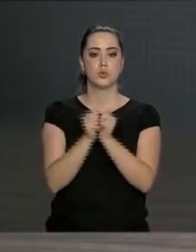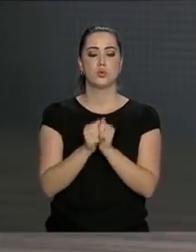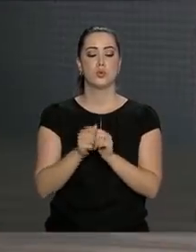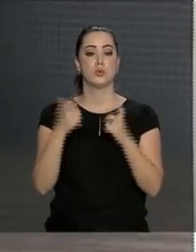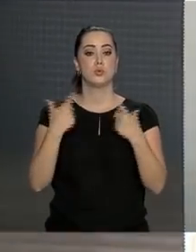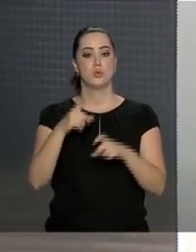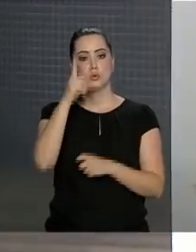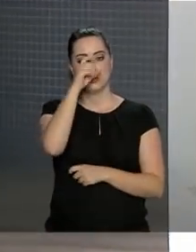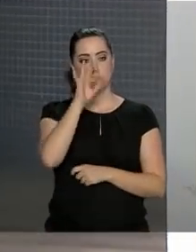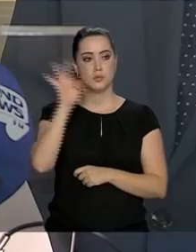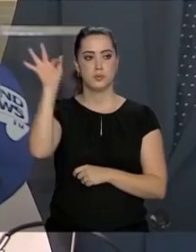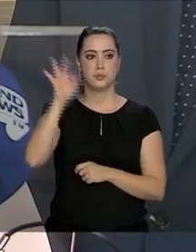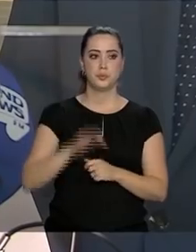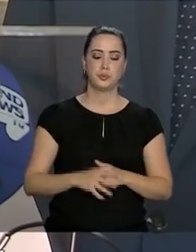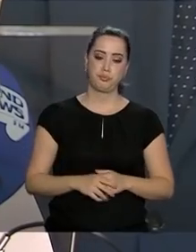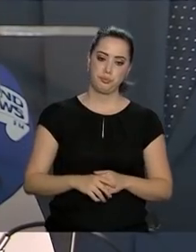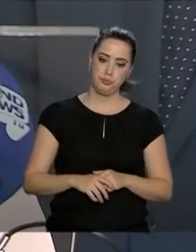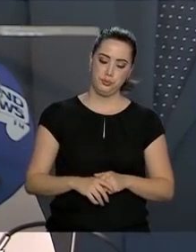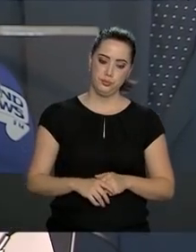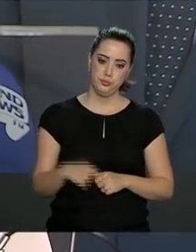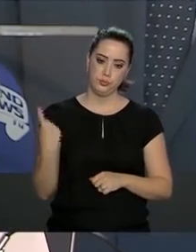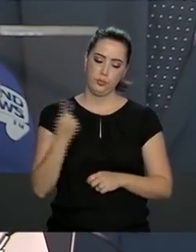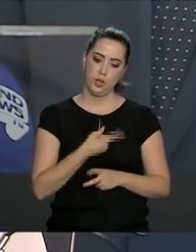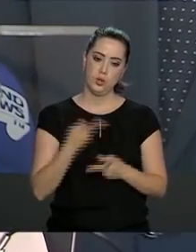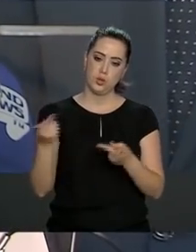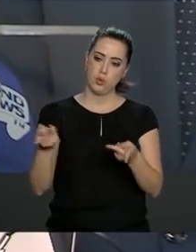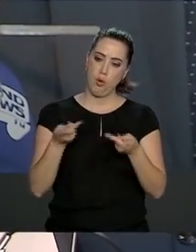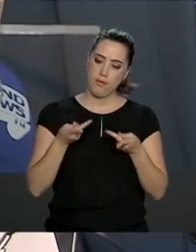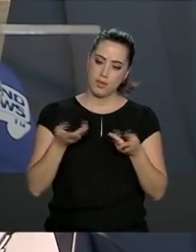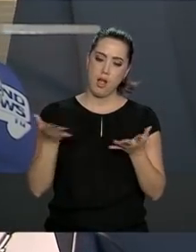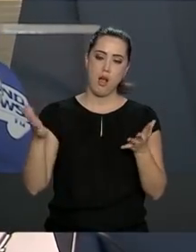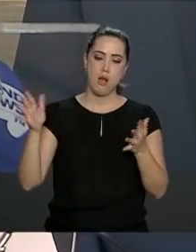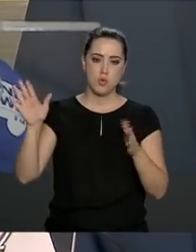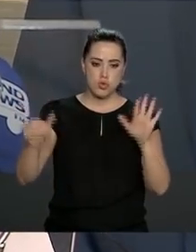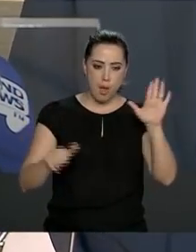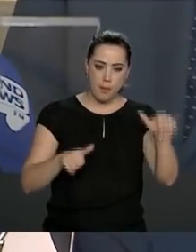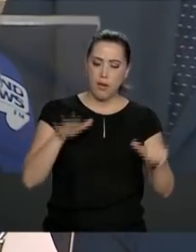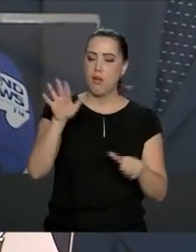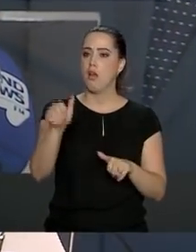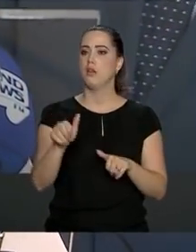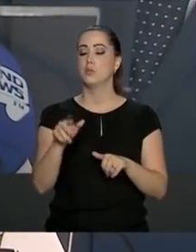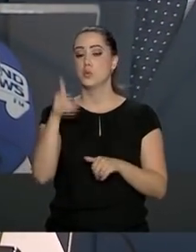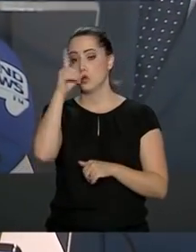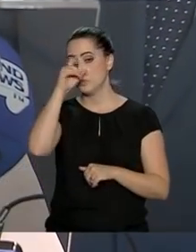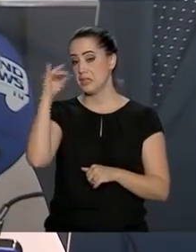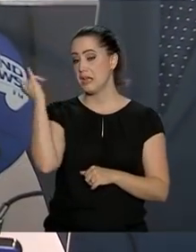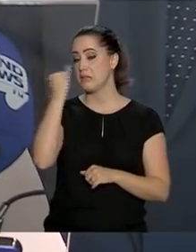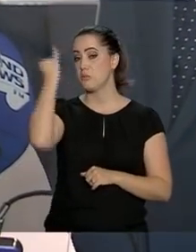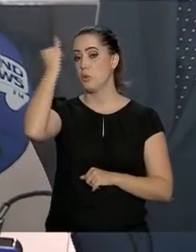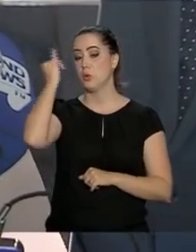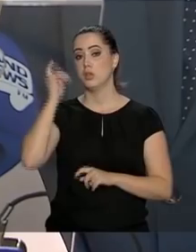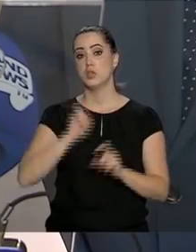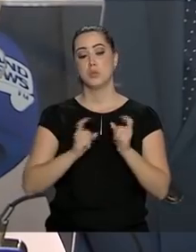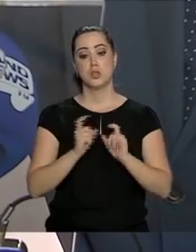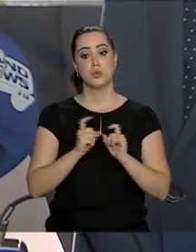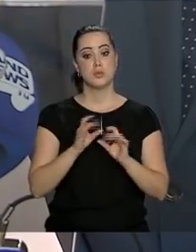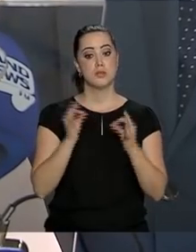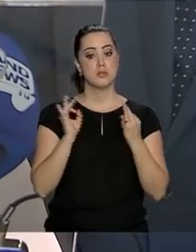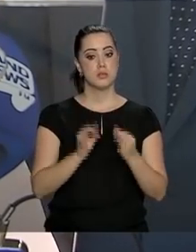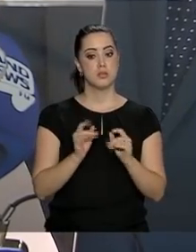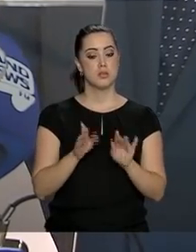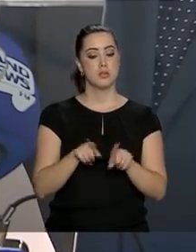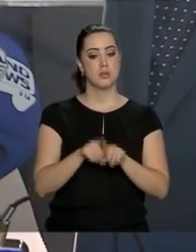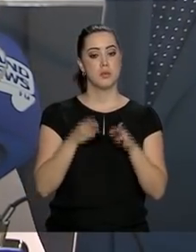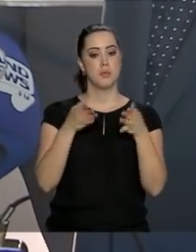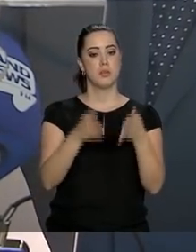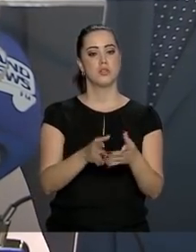nos hospitais federais. Estamos convocando os hospitais de referência no âmbito da gestão clínica e parte